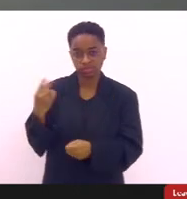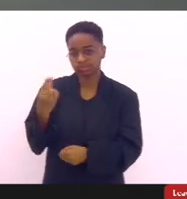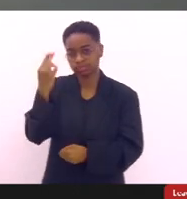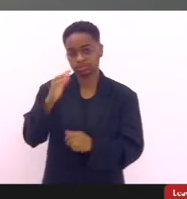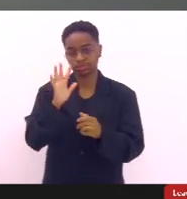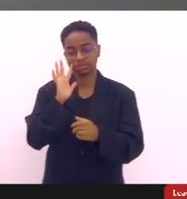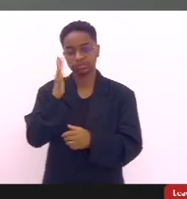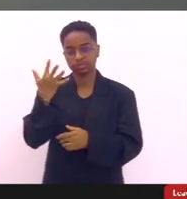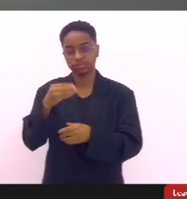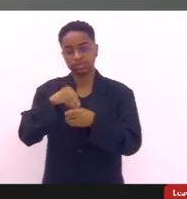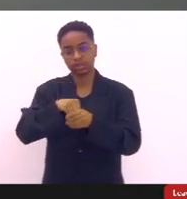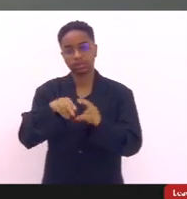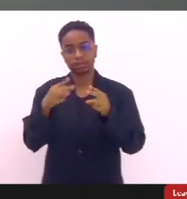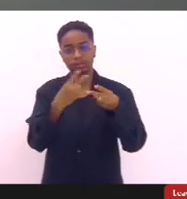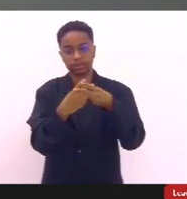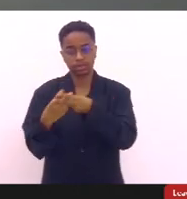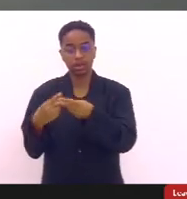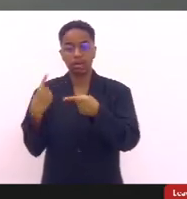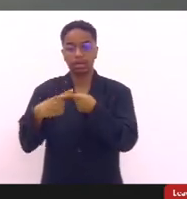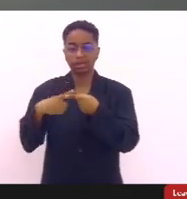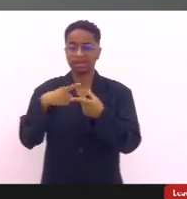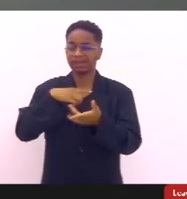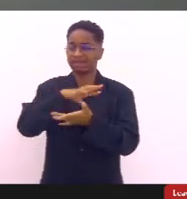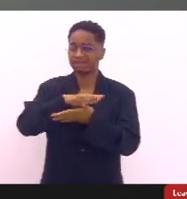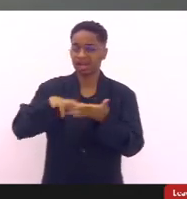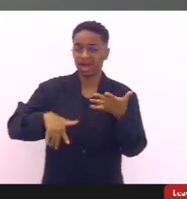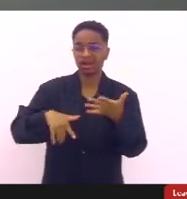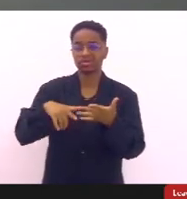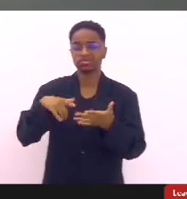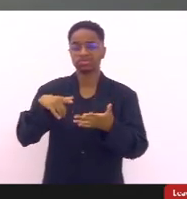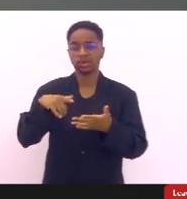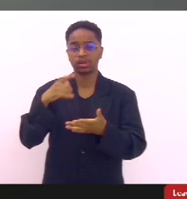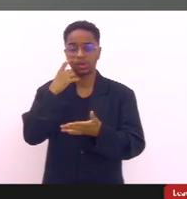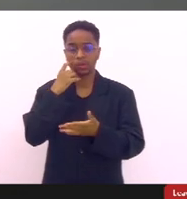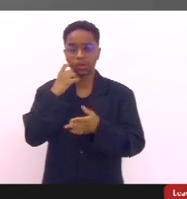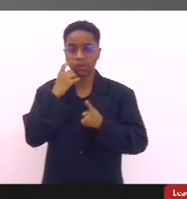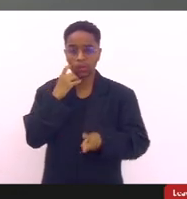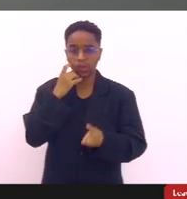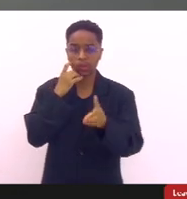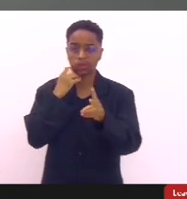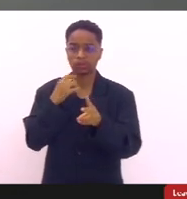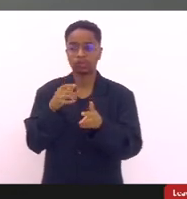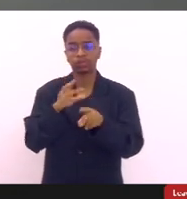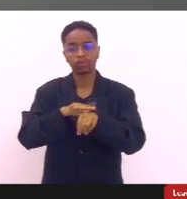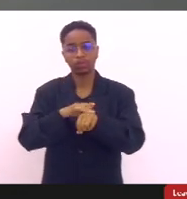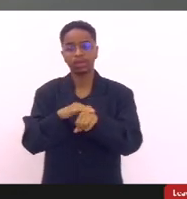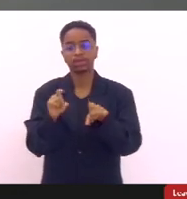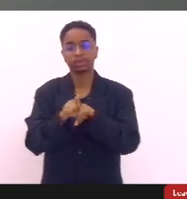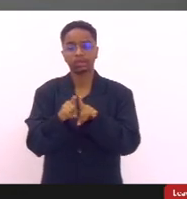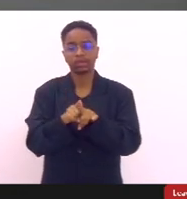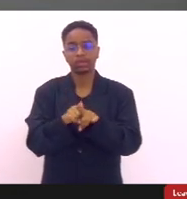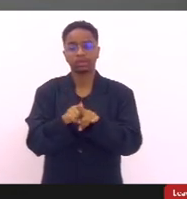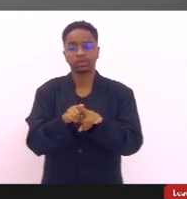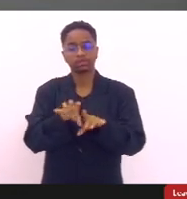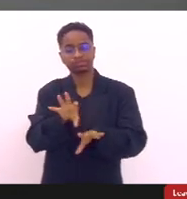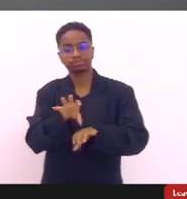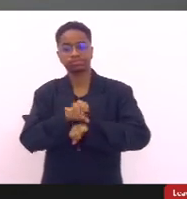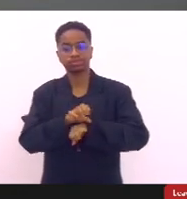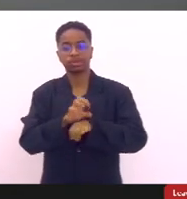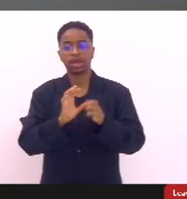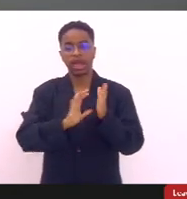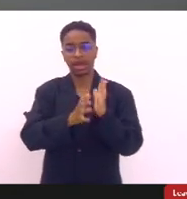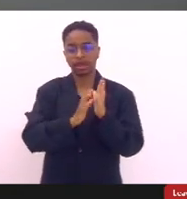um percentual considerável de casos resistentes, um percentual considerável de co-infectados com HIV, de